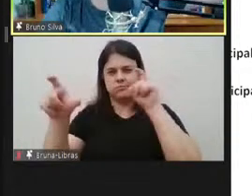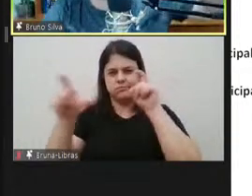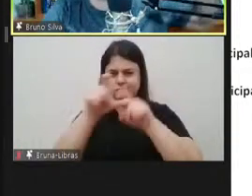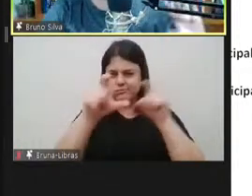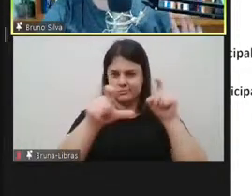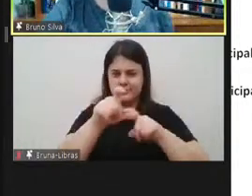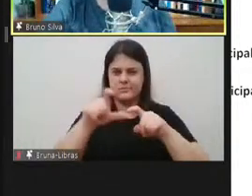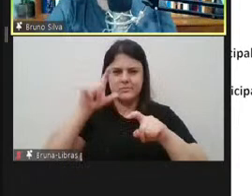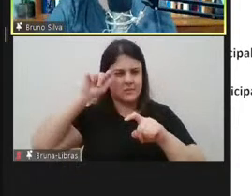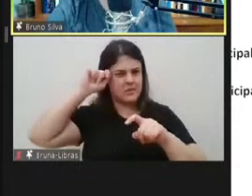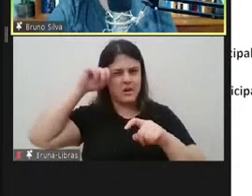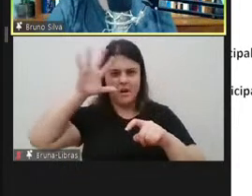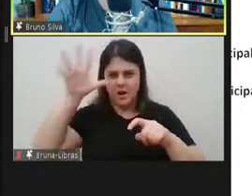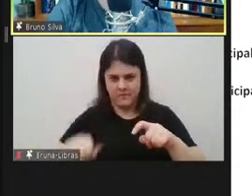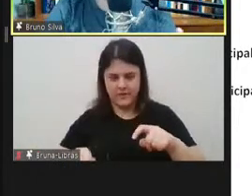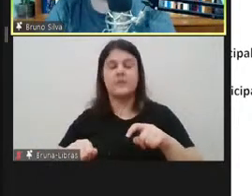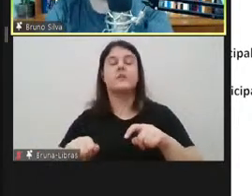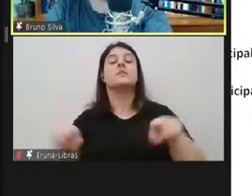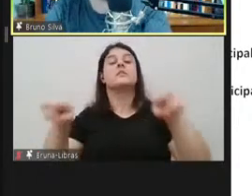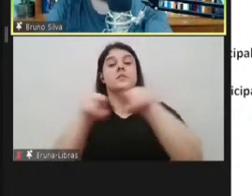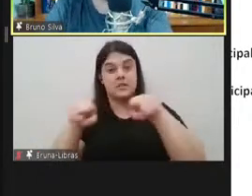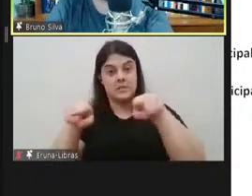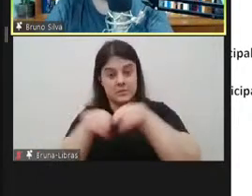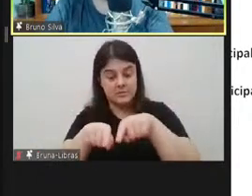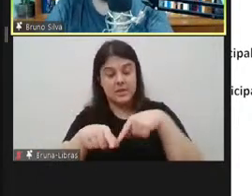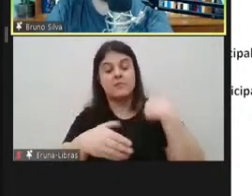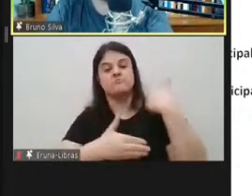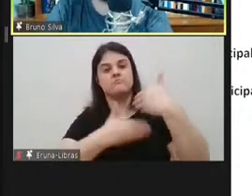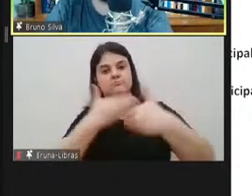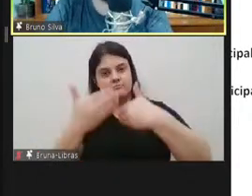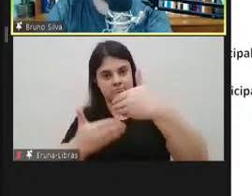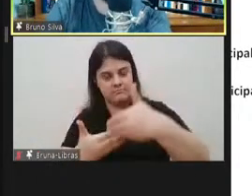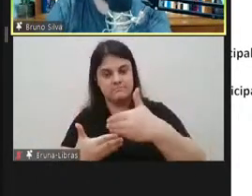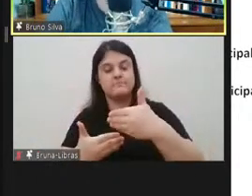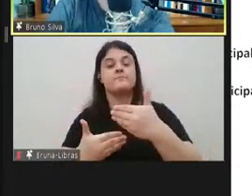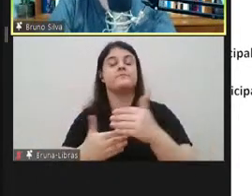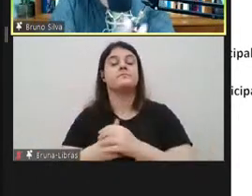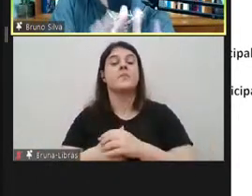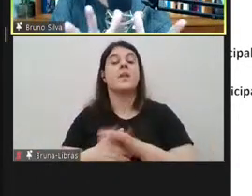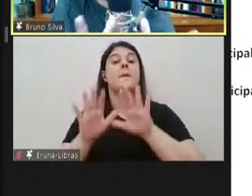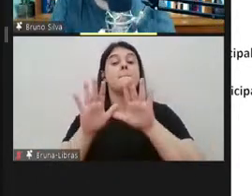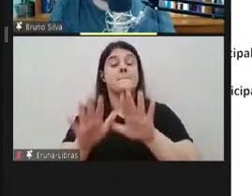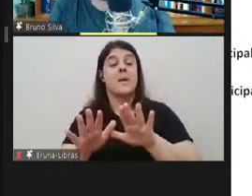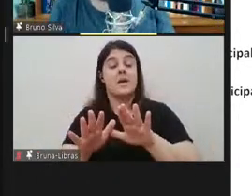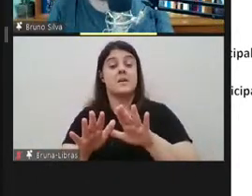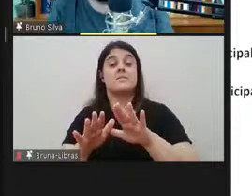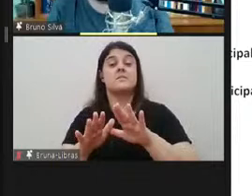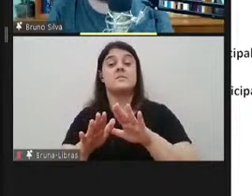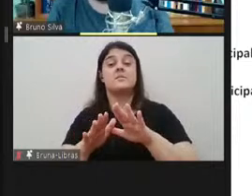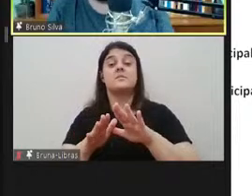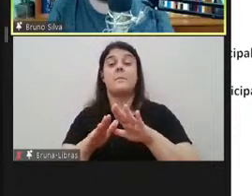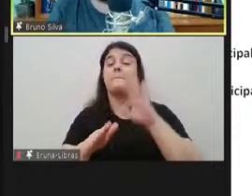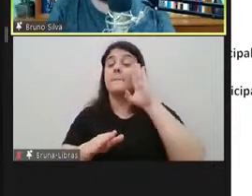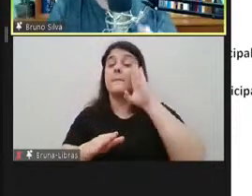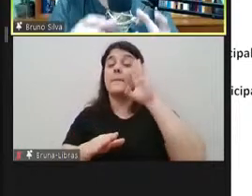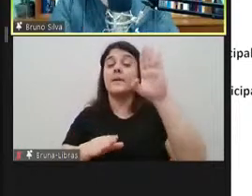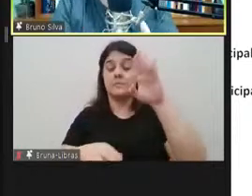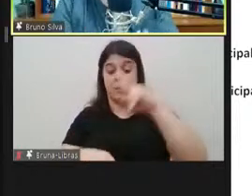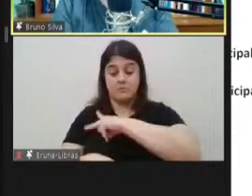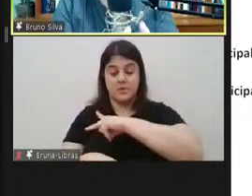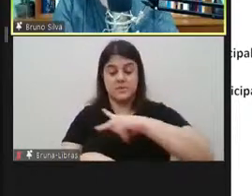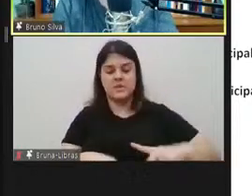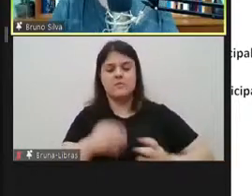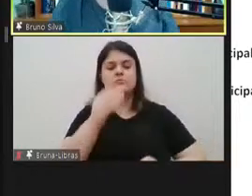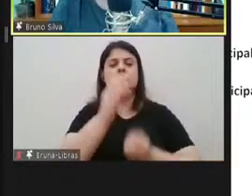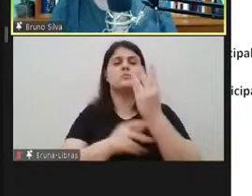África esse Também vieram os consolidando como presidencialista alguns deles perfeito mas o fenômeno do presidencialismo eu penso assim